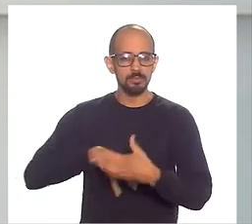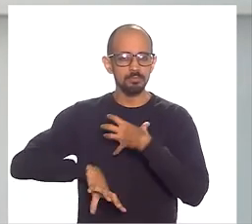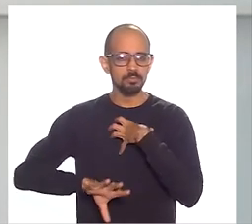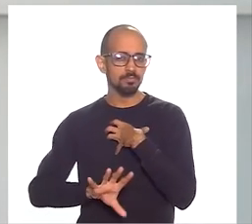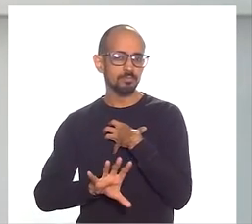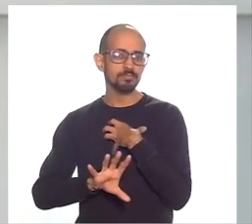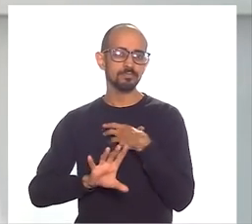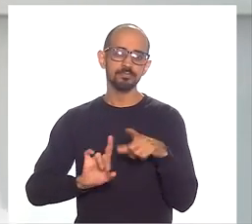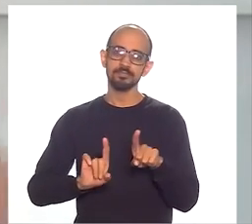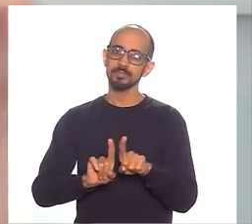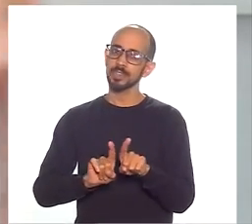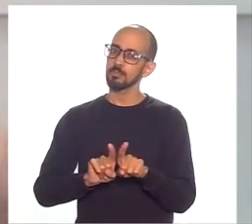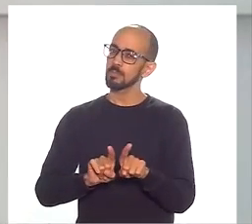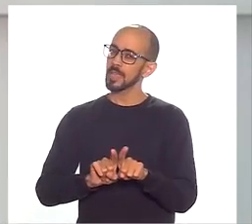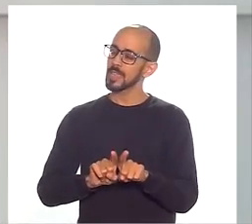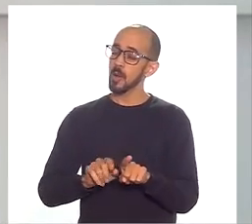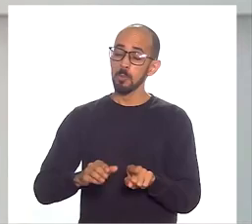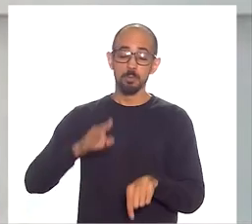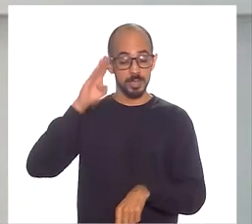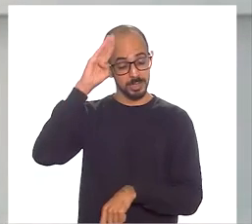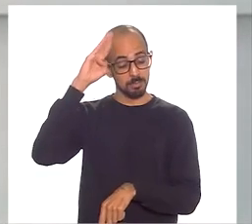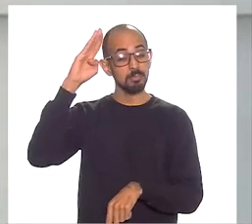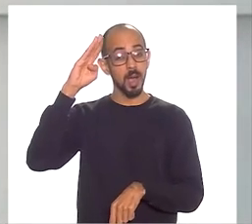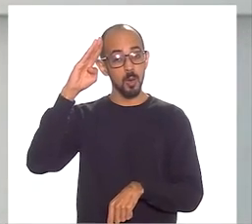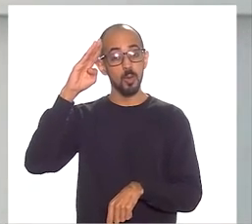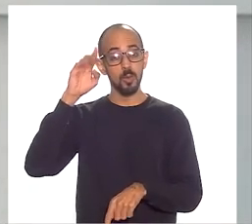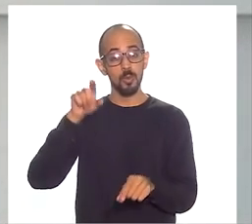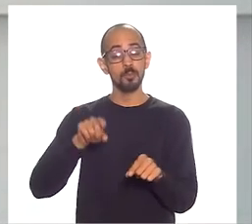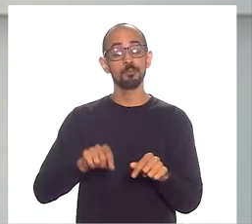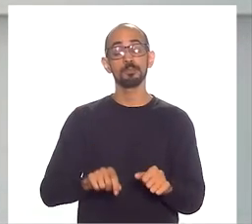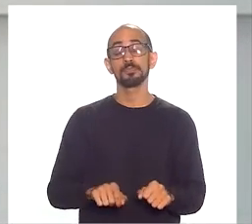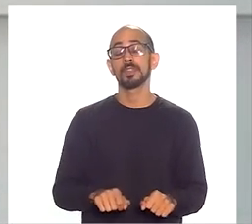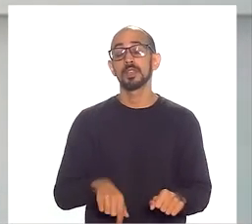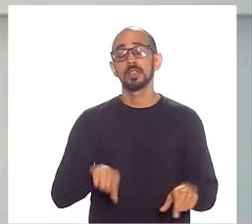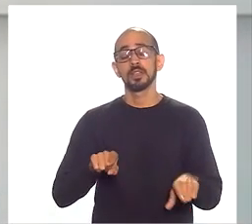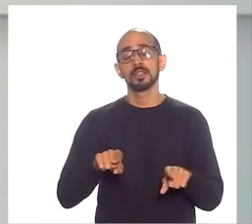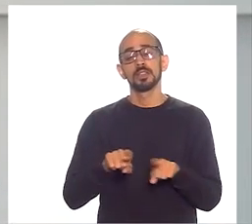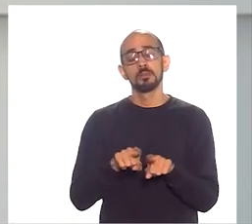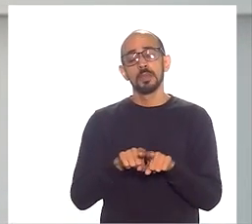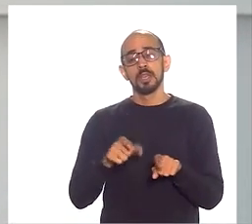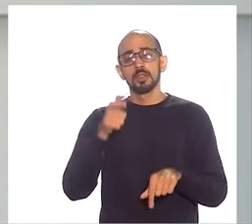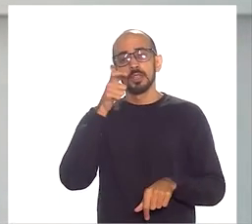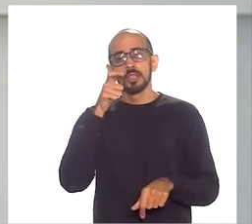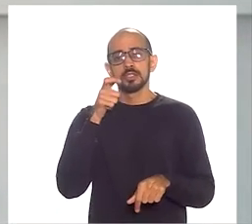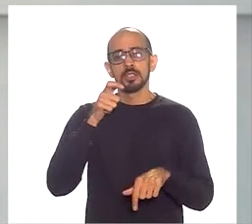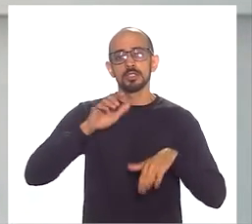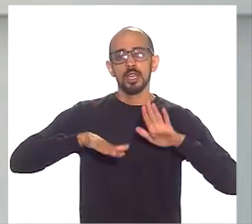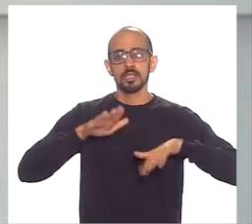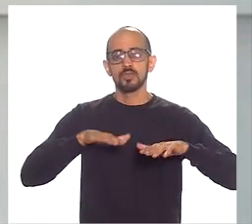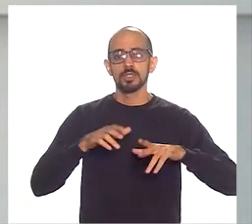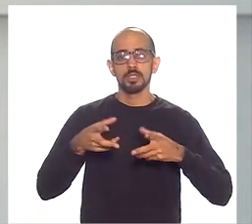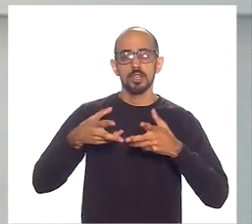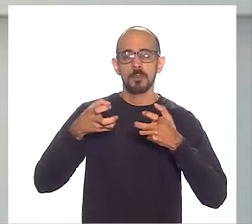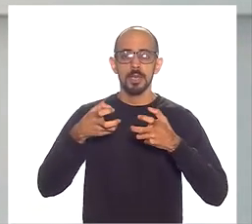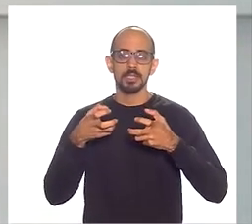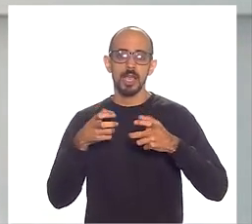de habilidades, a empatia está no top one de todas elas, né? E é muito interessante, às vezes, a gente até